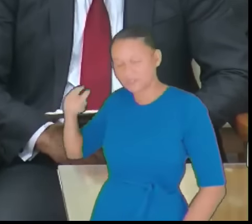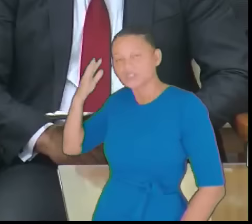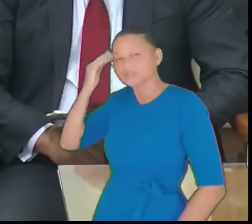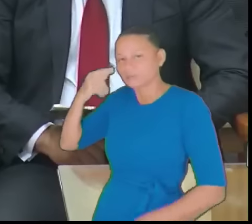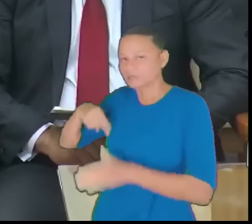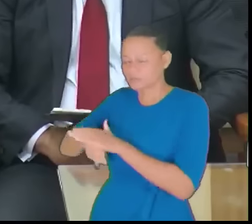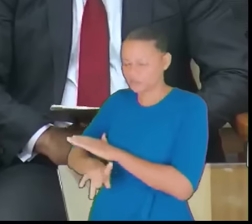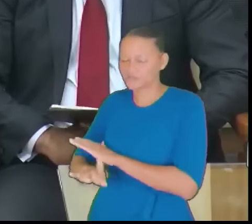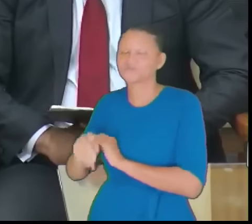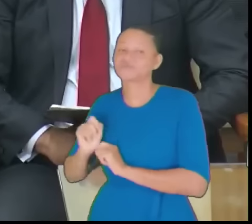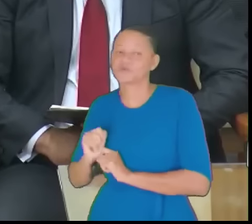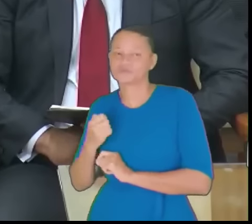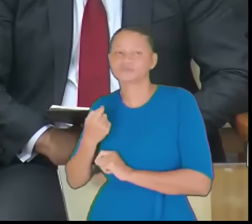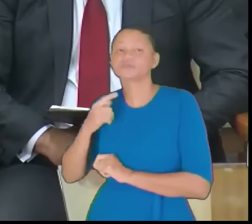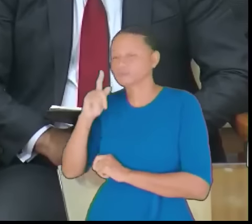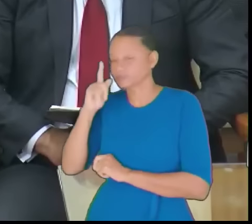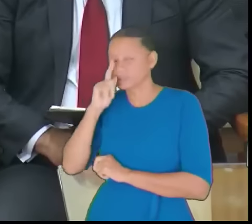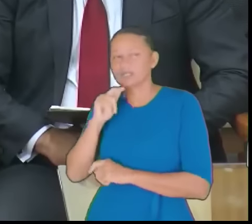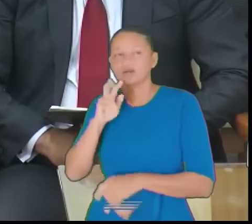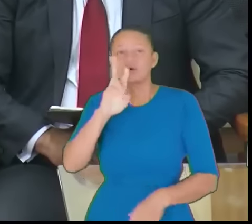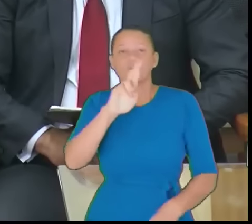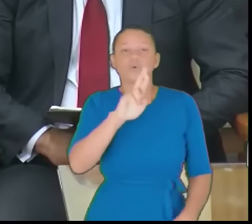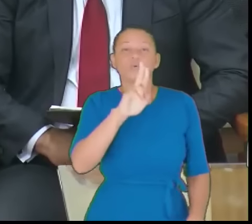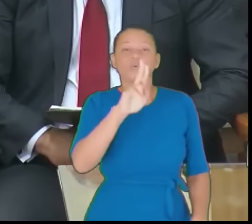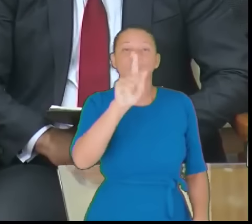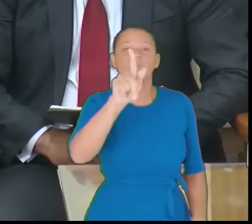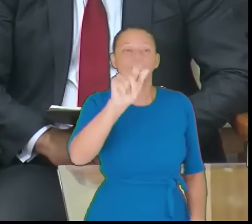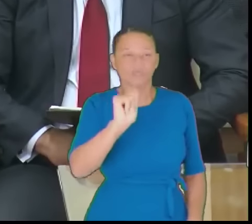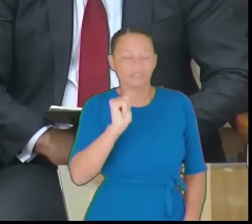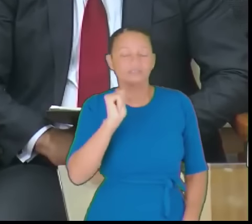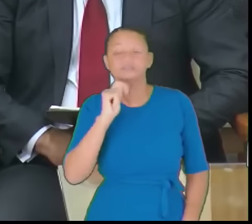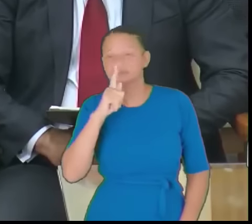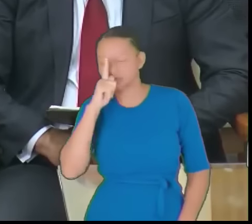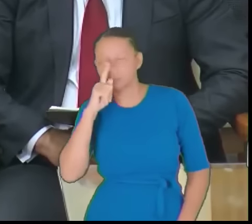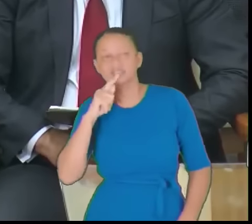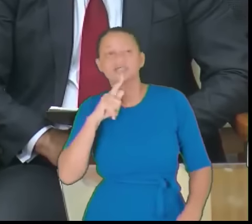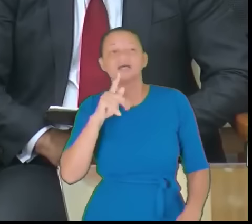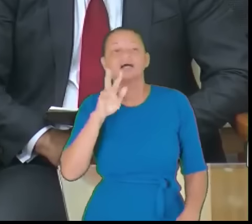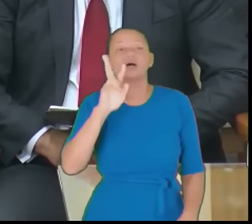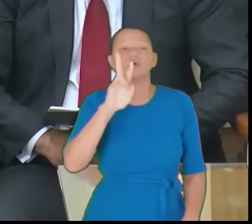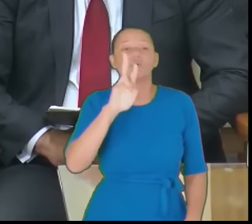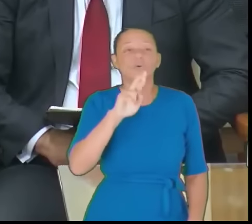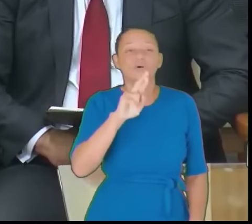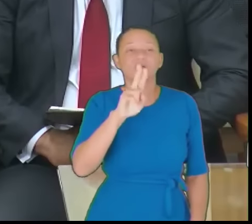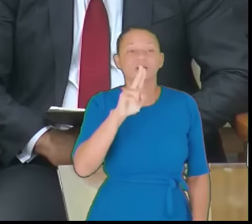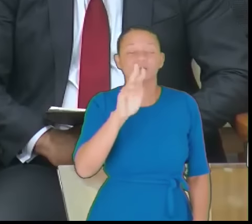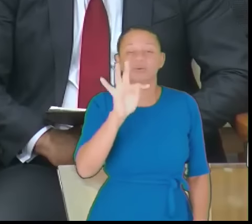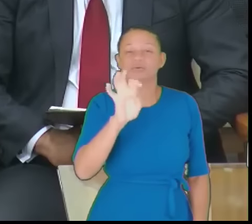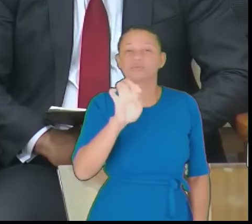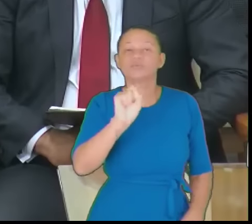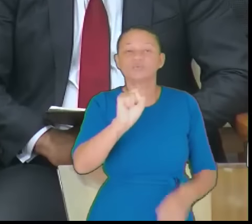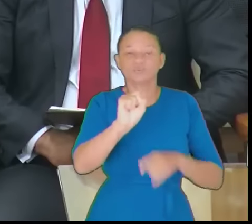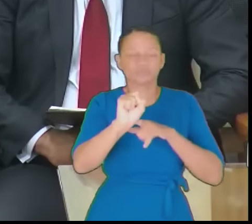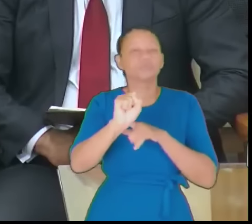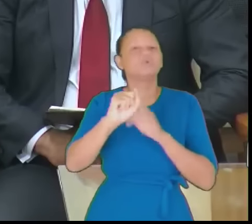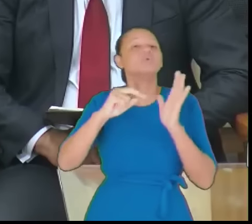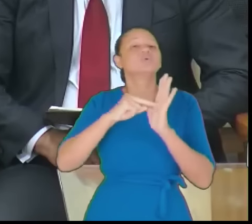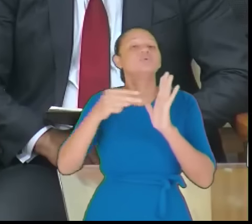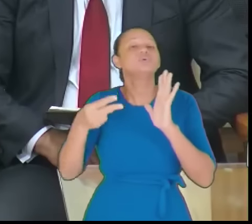que ruga no grego é rutis. Tiver alguma rute aqui, é rute no plural. Rutis